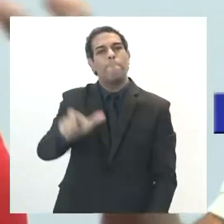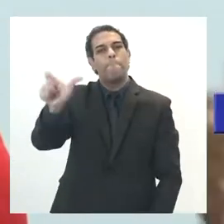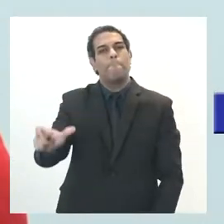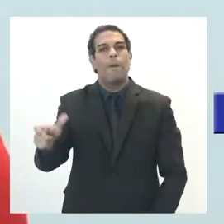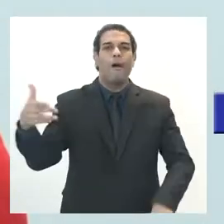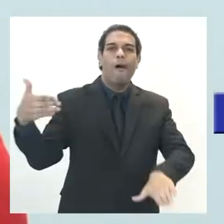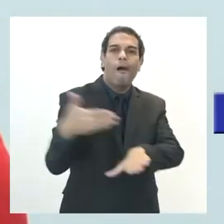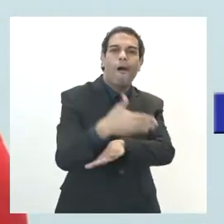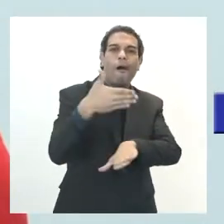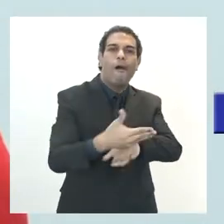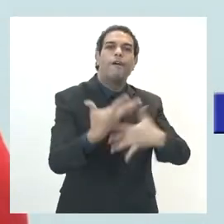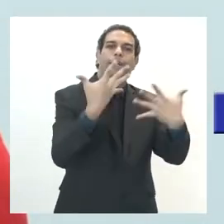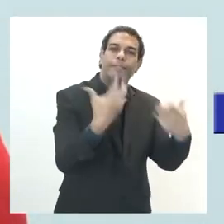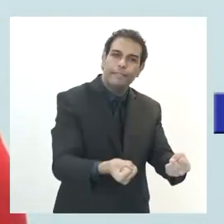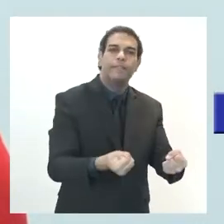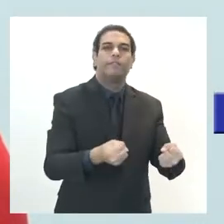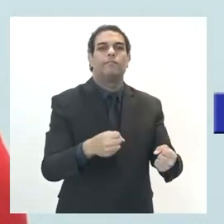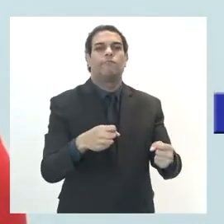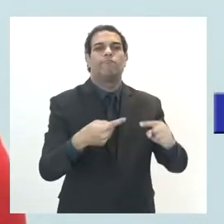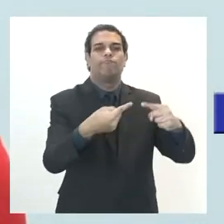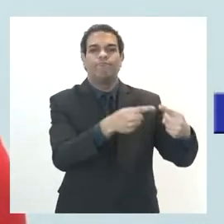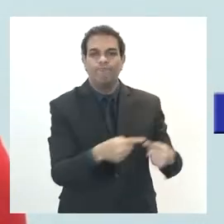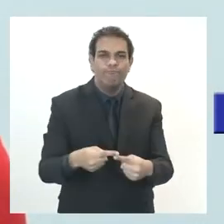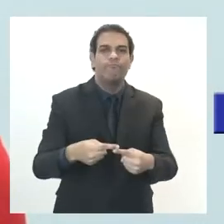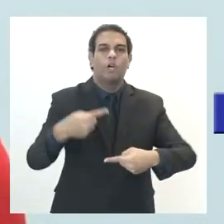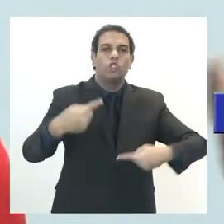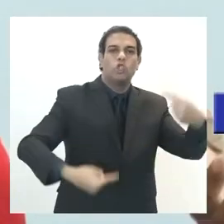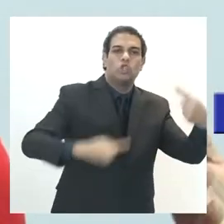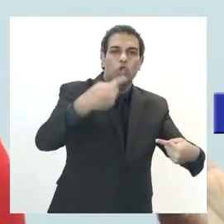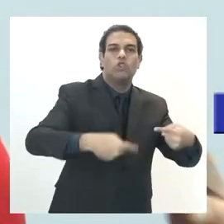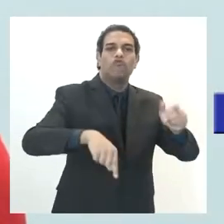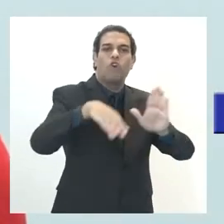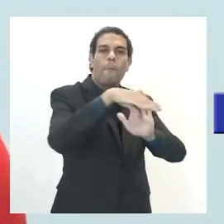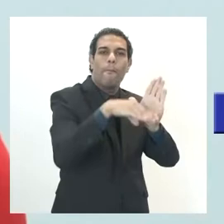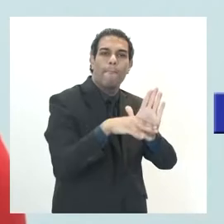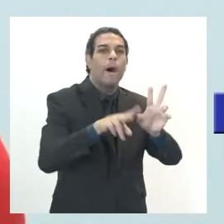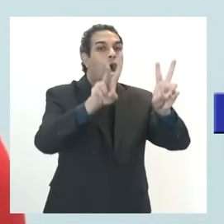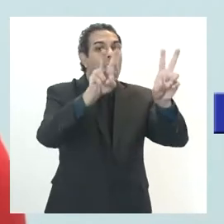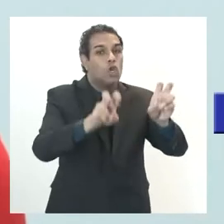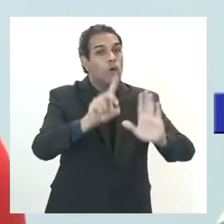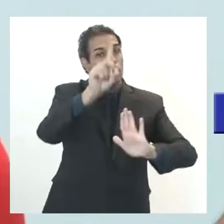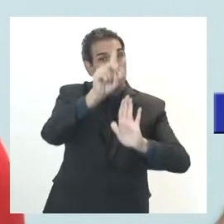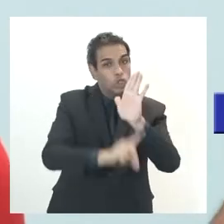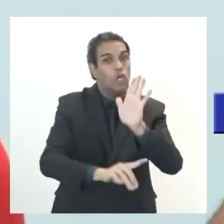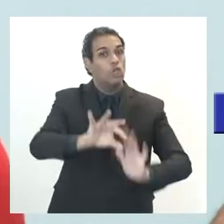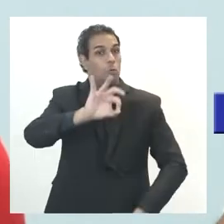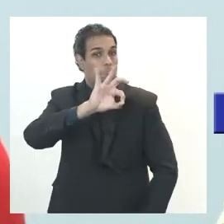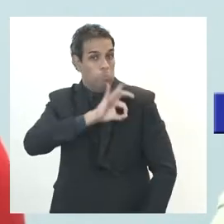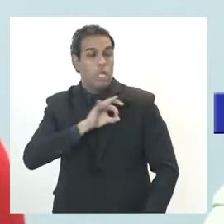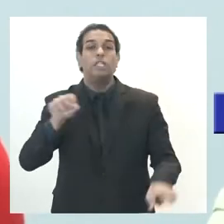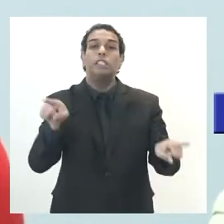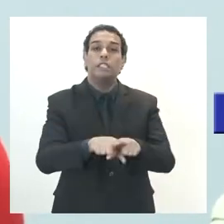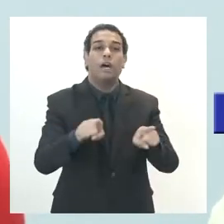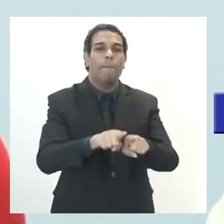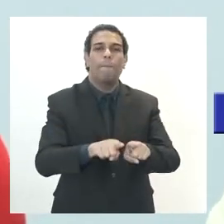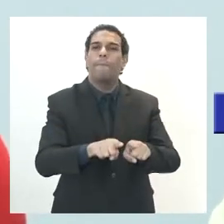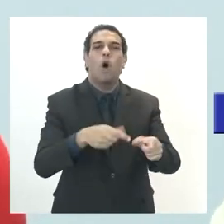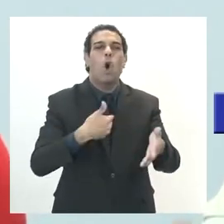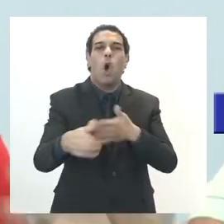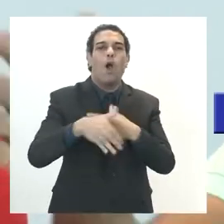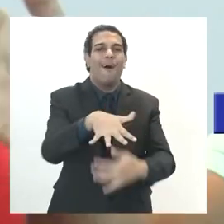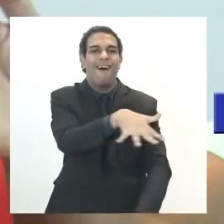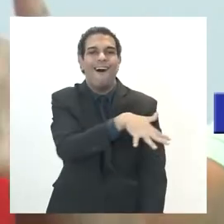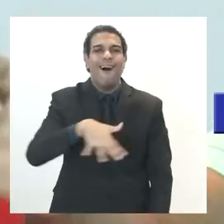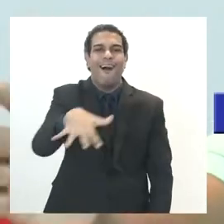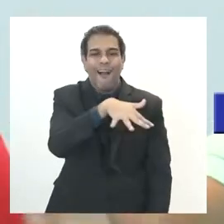os companheiros que estão aqui entendeu nós estamos lá tá disposição para conversarmos e discutirmos é qualquer assunto que